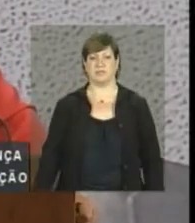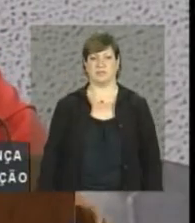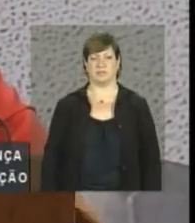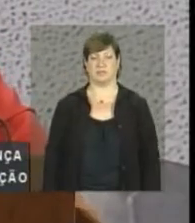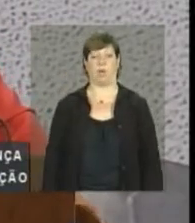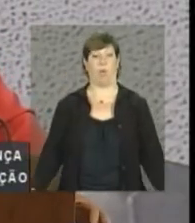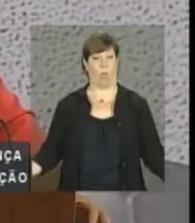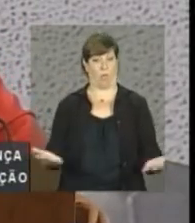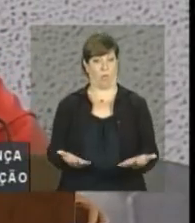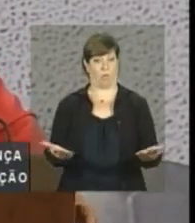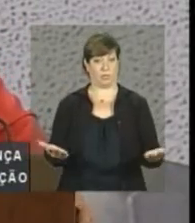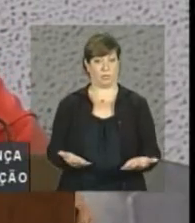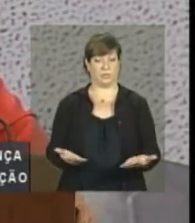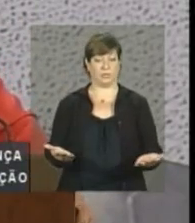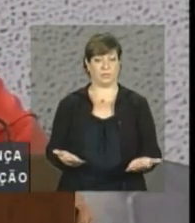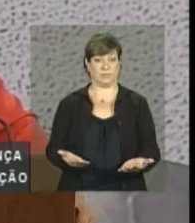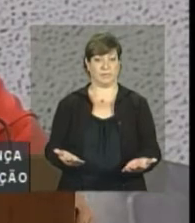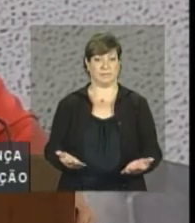hoje